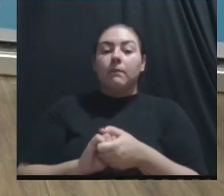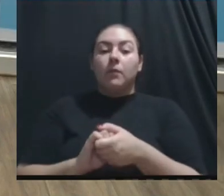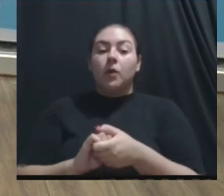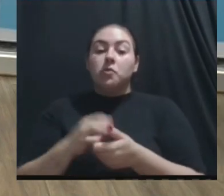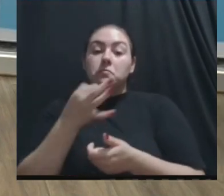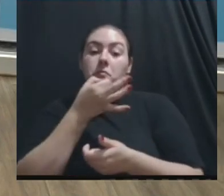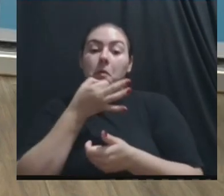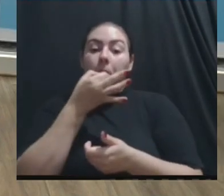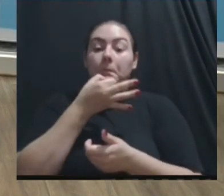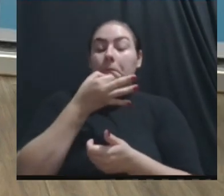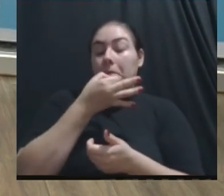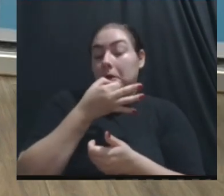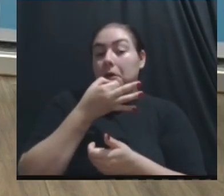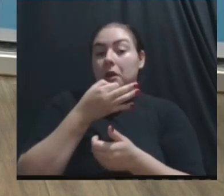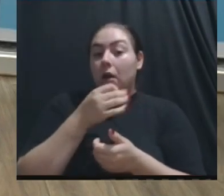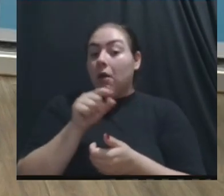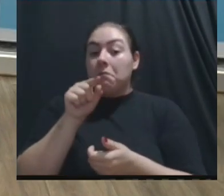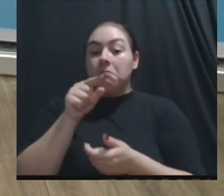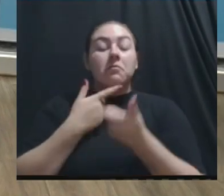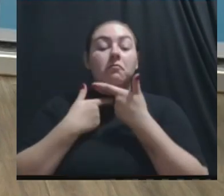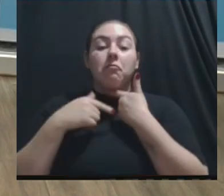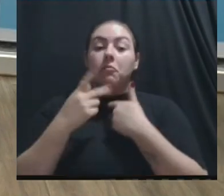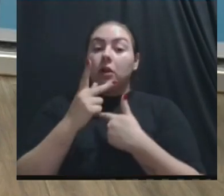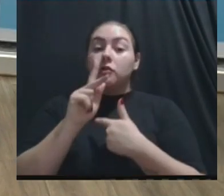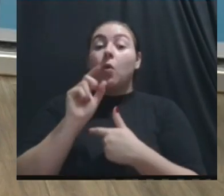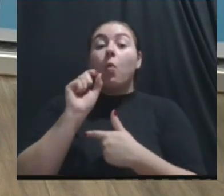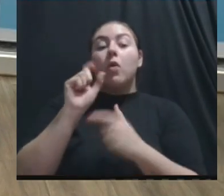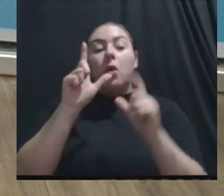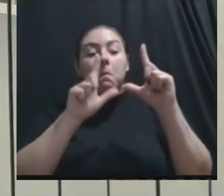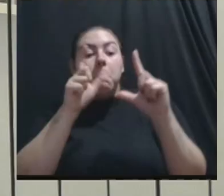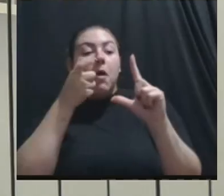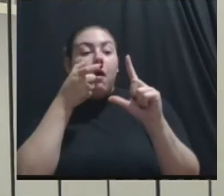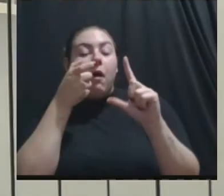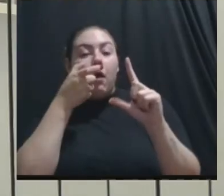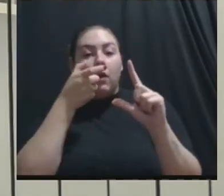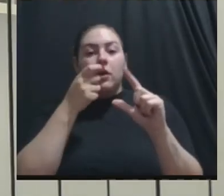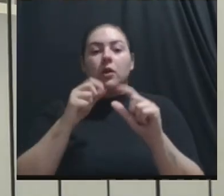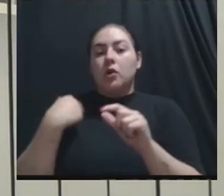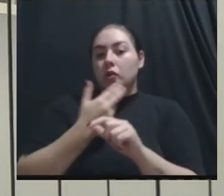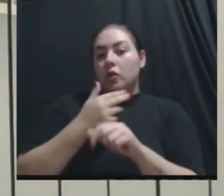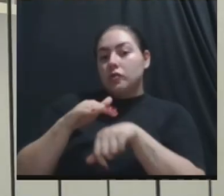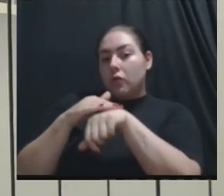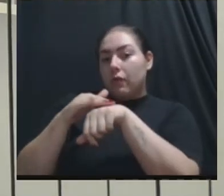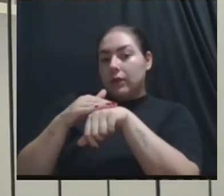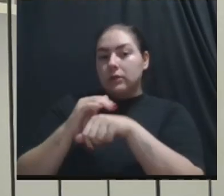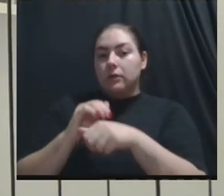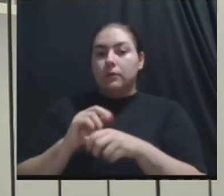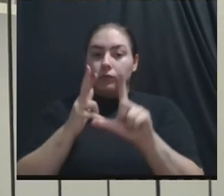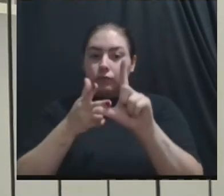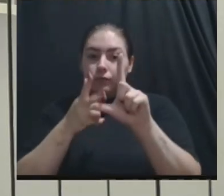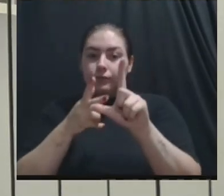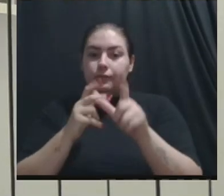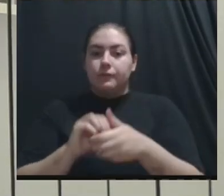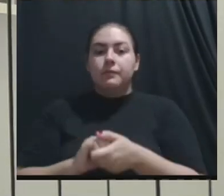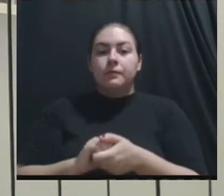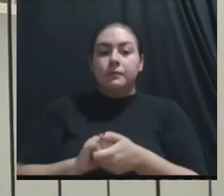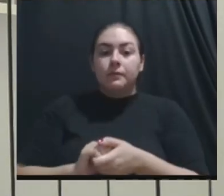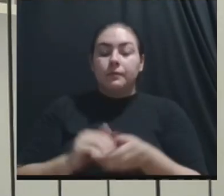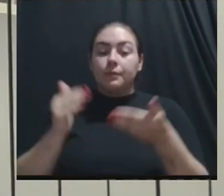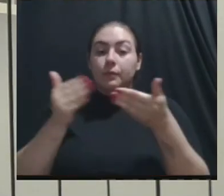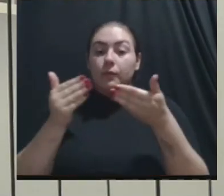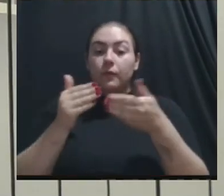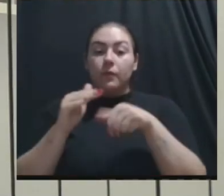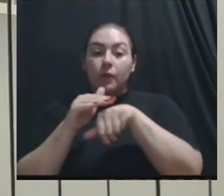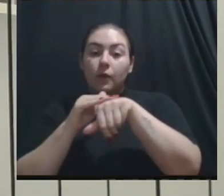você quer assistir aqui no nosso telejornal, que a gente conversa ao vivo. A gente abre a edição de hoje falando sobre o segundo leilão